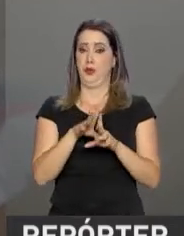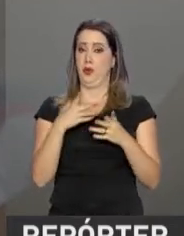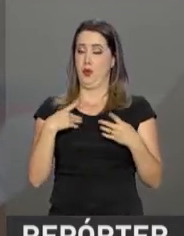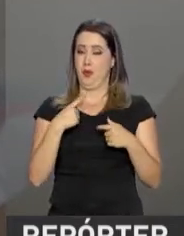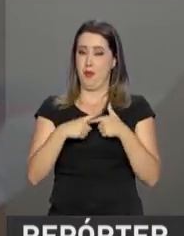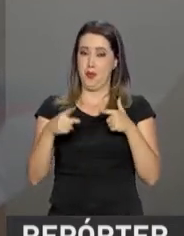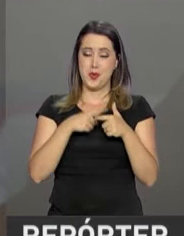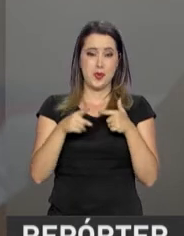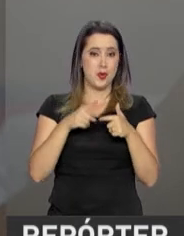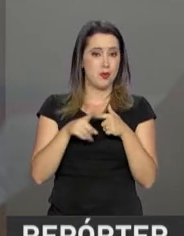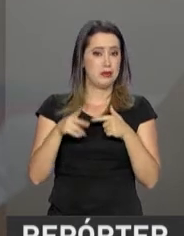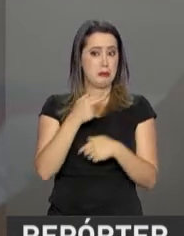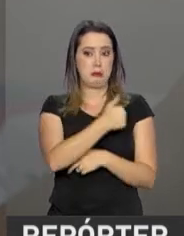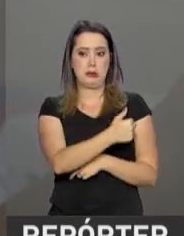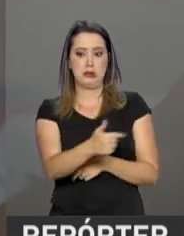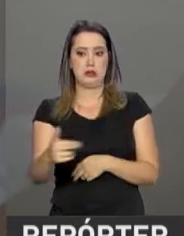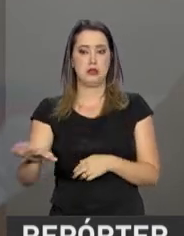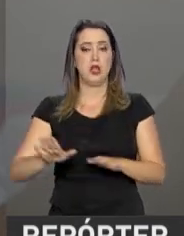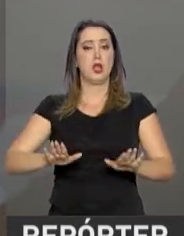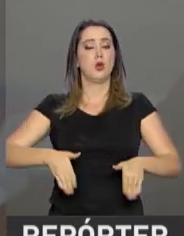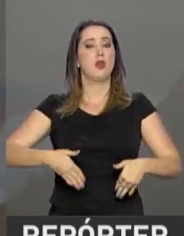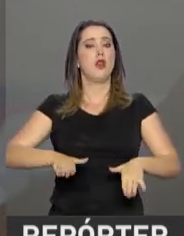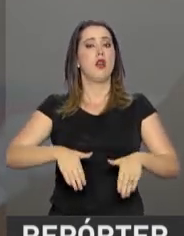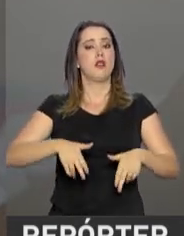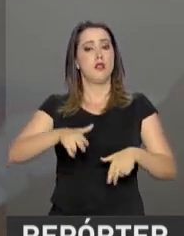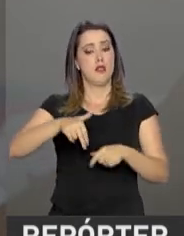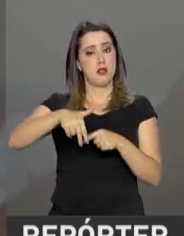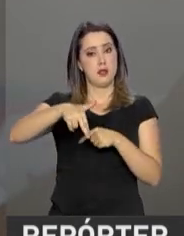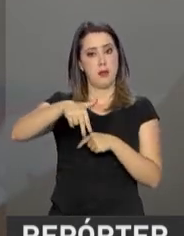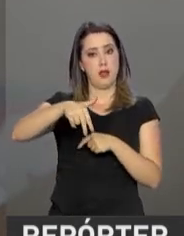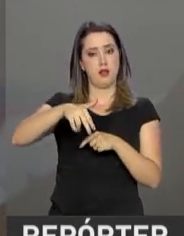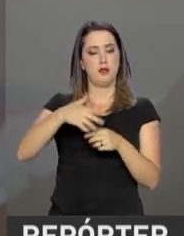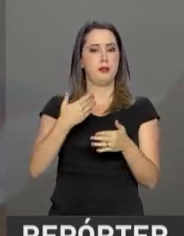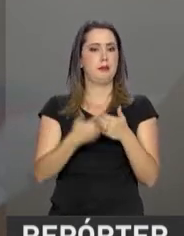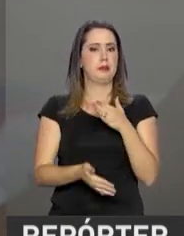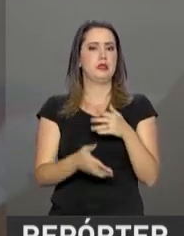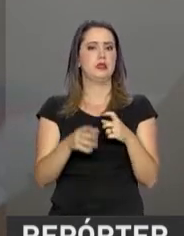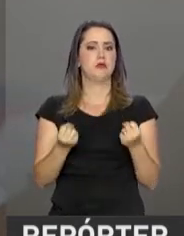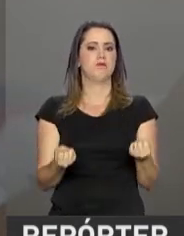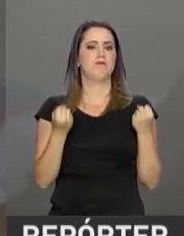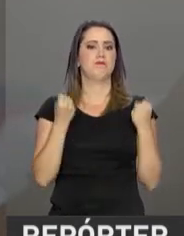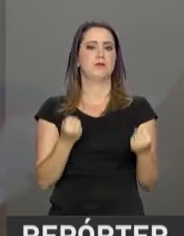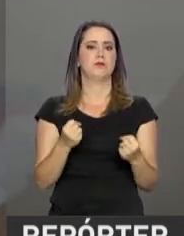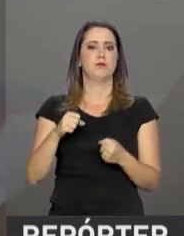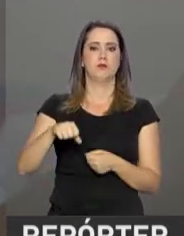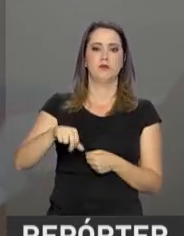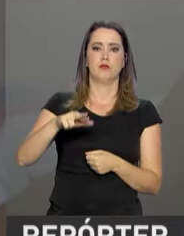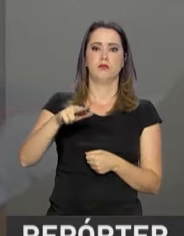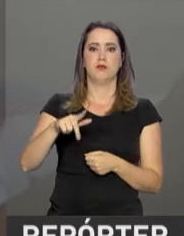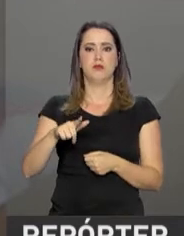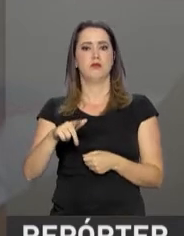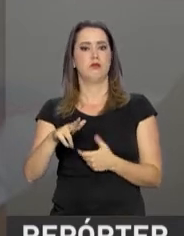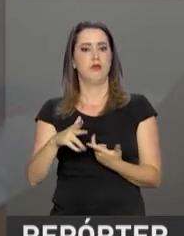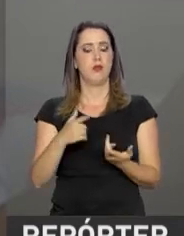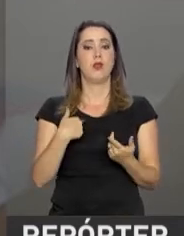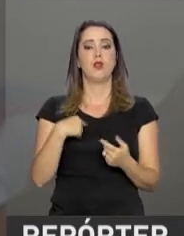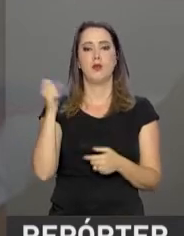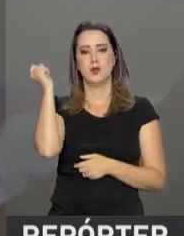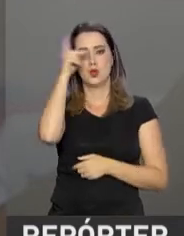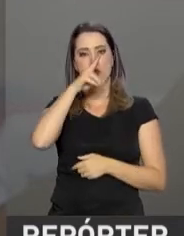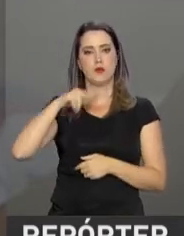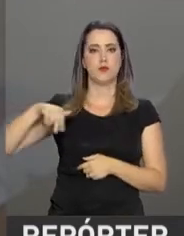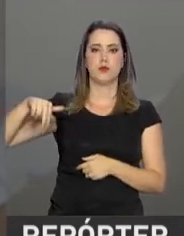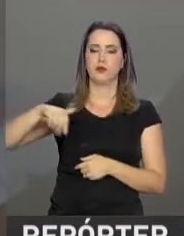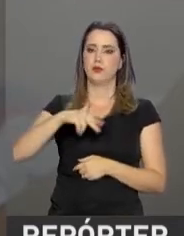causar sequelas permanentes nas pernas com perda da força muscular e dos reflexos além das dificuldades para andar a